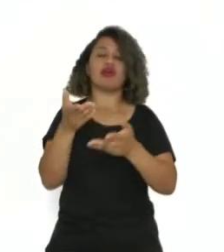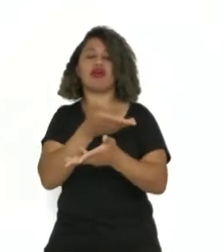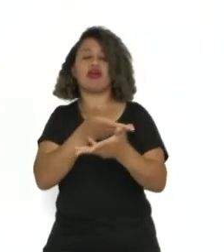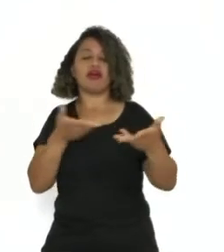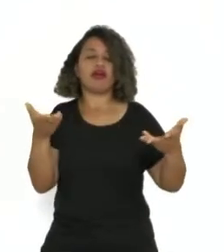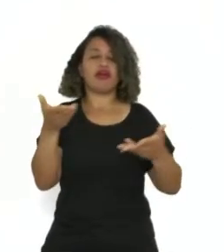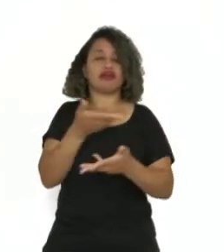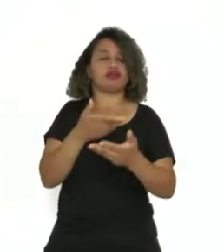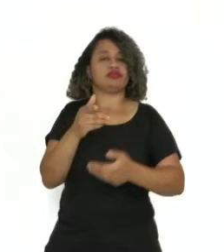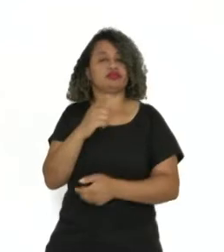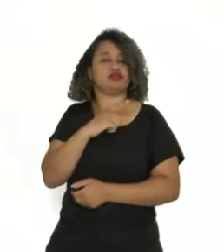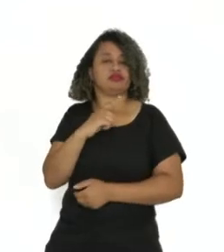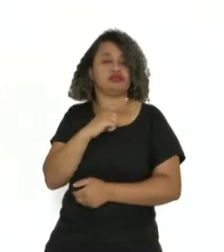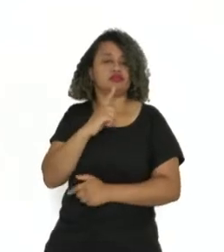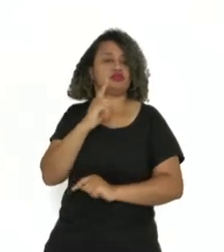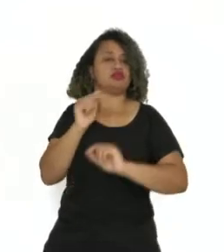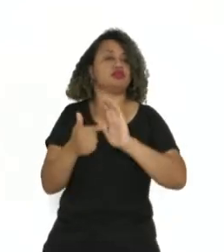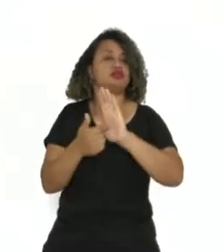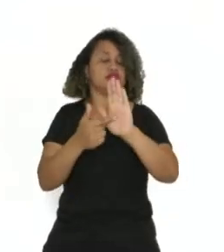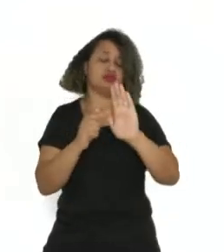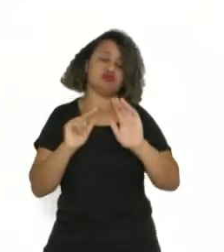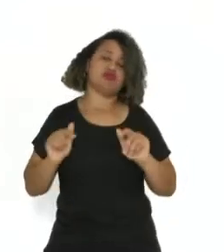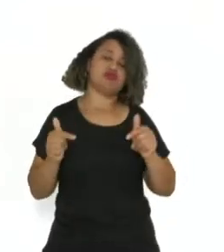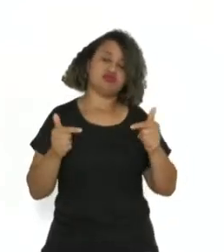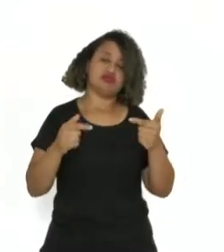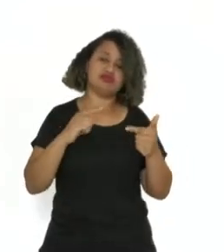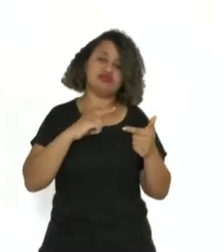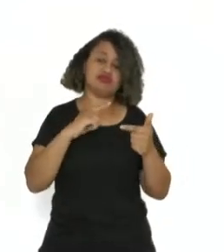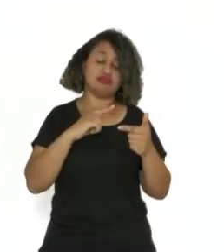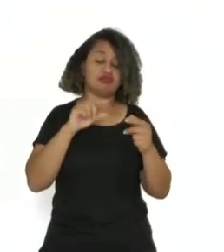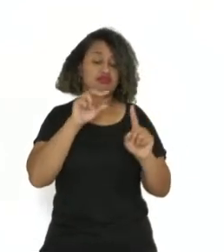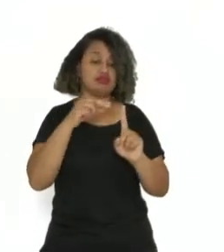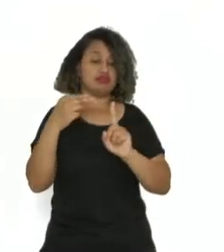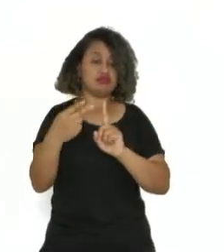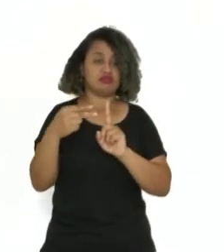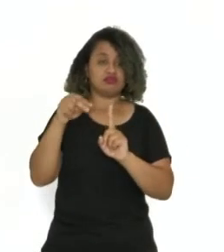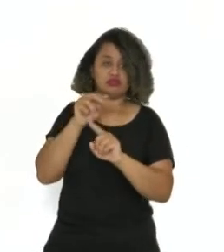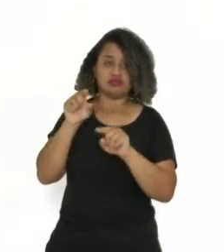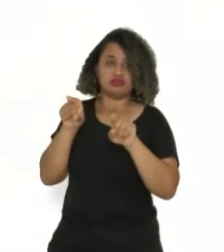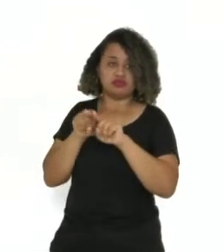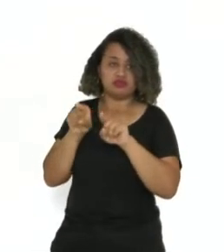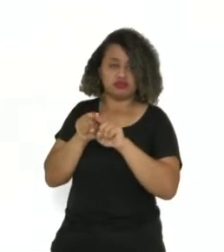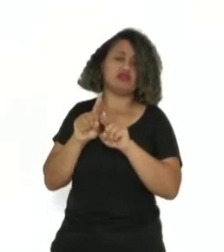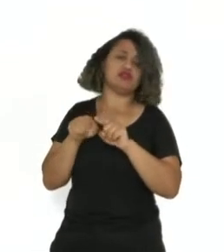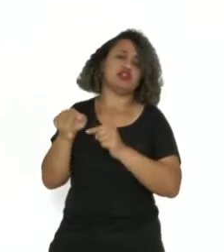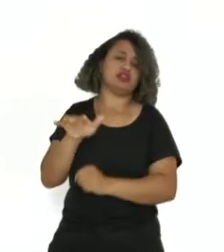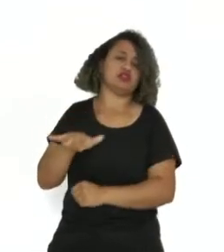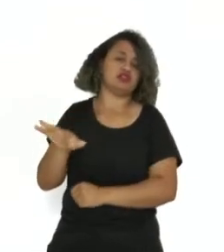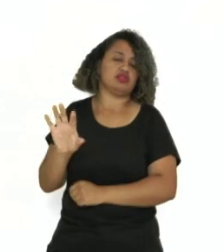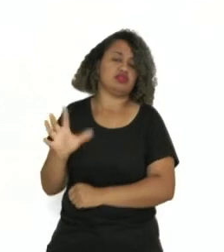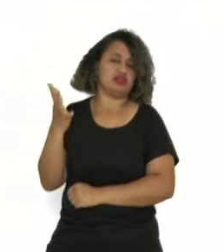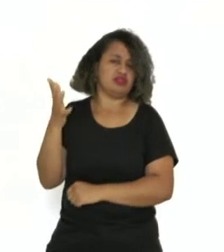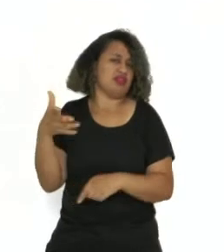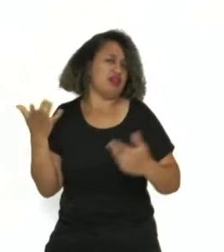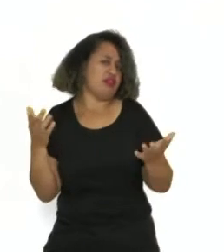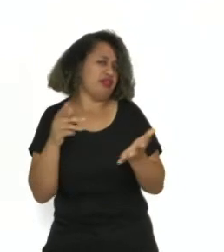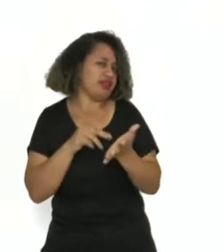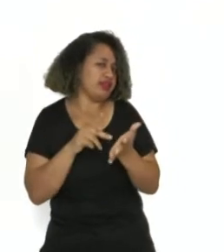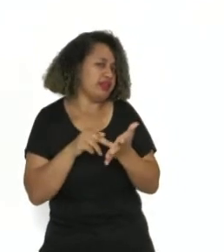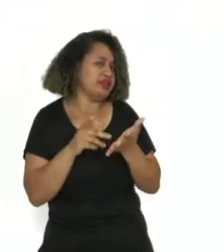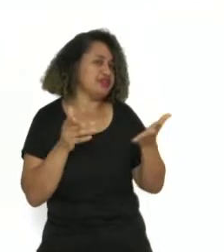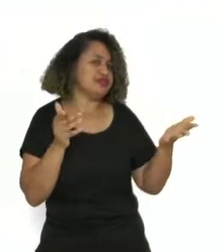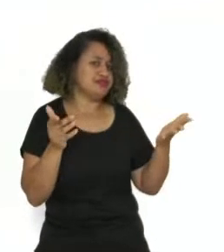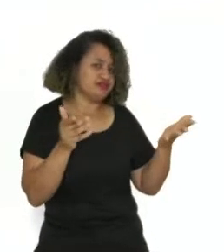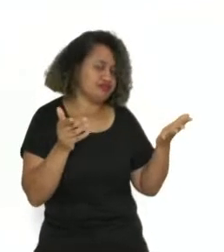interage, exteriorizando suas reações e pontos de vista diante dos acontecimentos. Será que isso é verdade? Olha aqui,